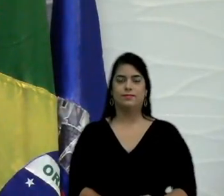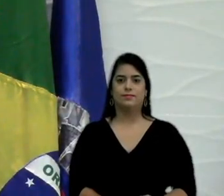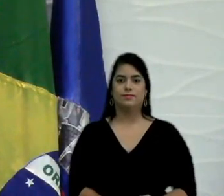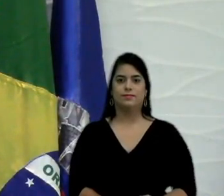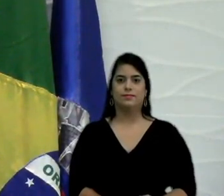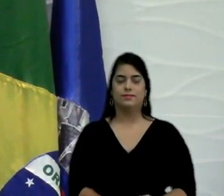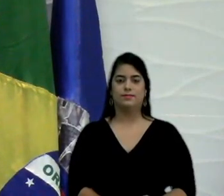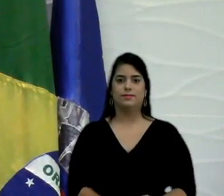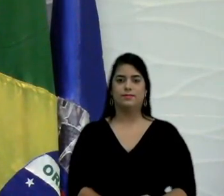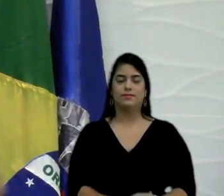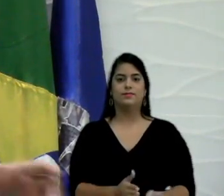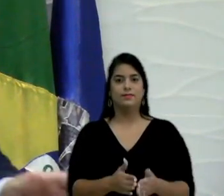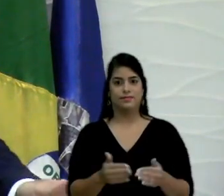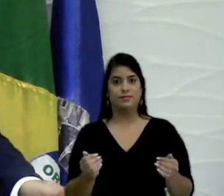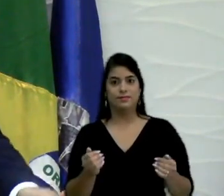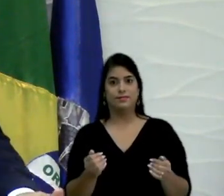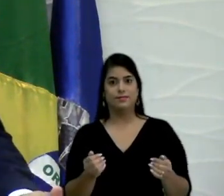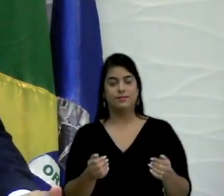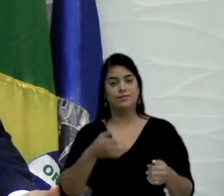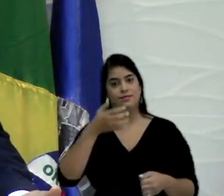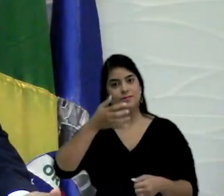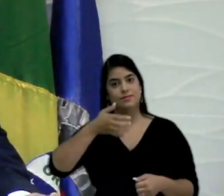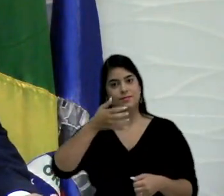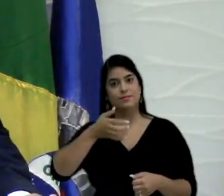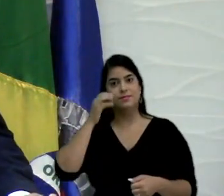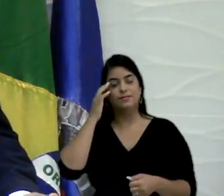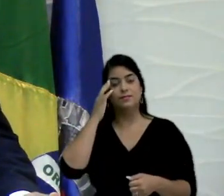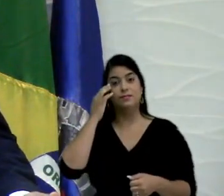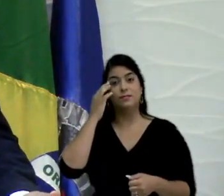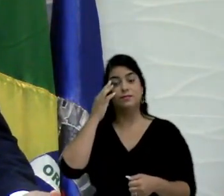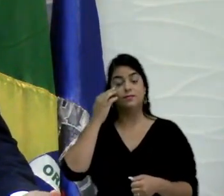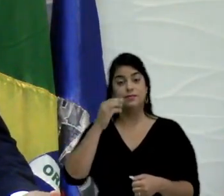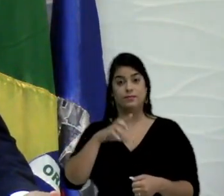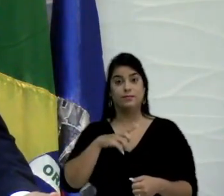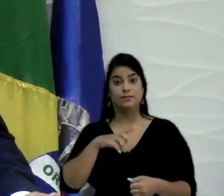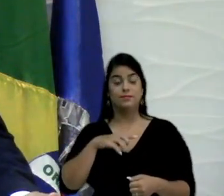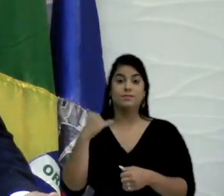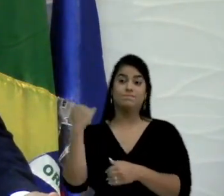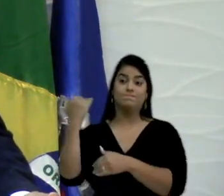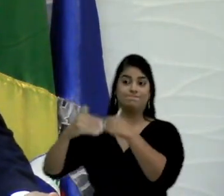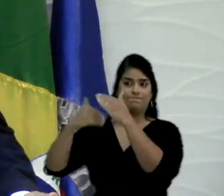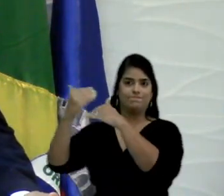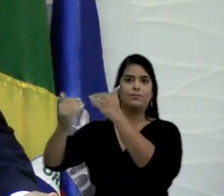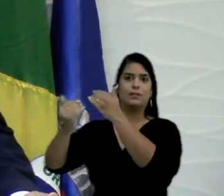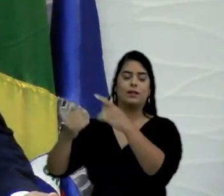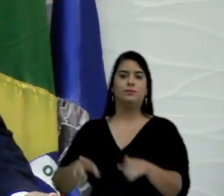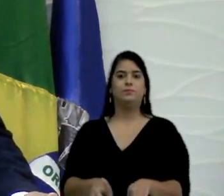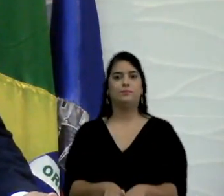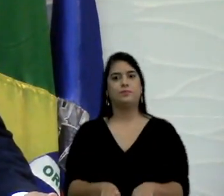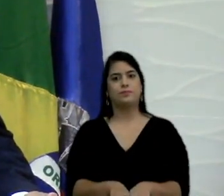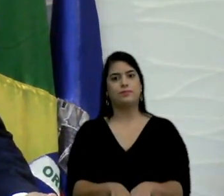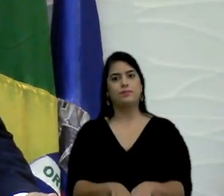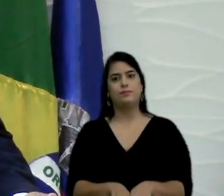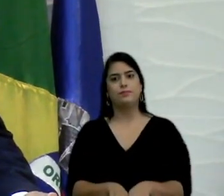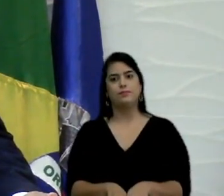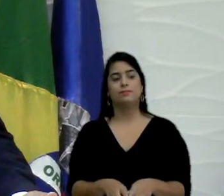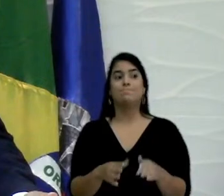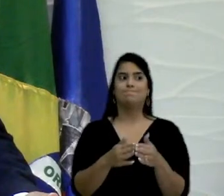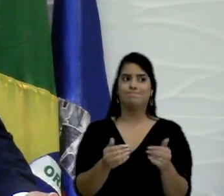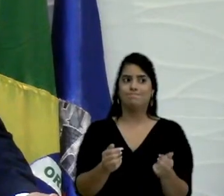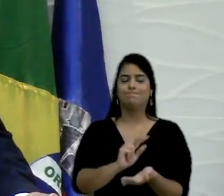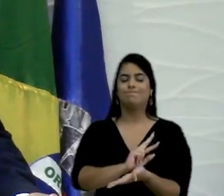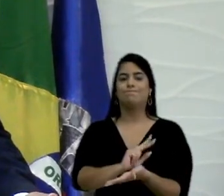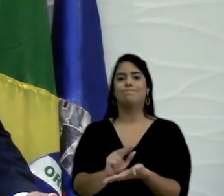o requerimento que hora discutimos Já tem alguns dos avanços inclusive também diante muitas solicitações